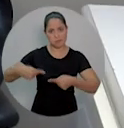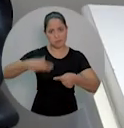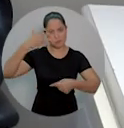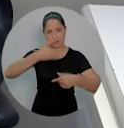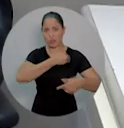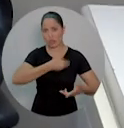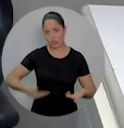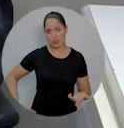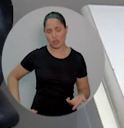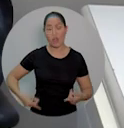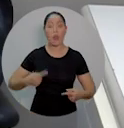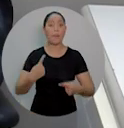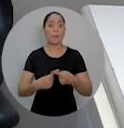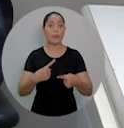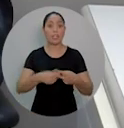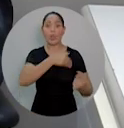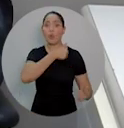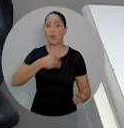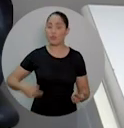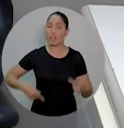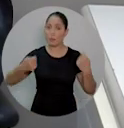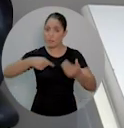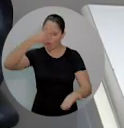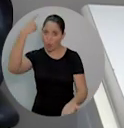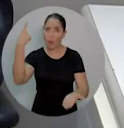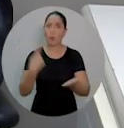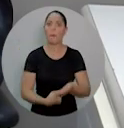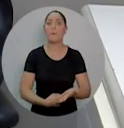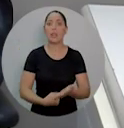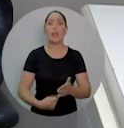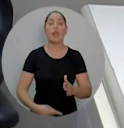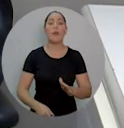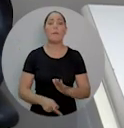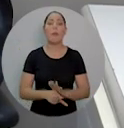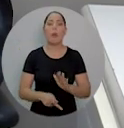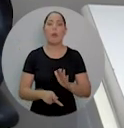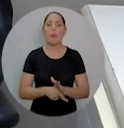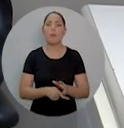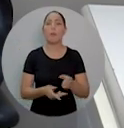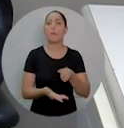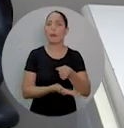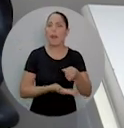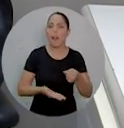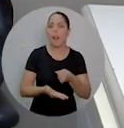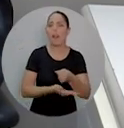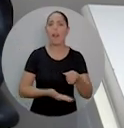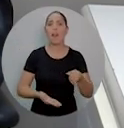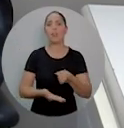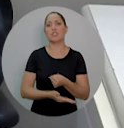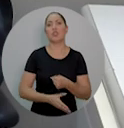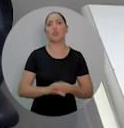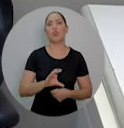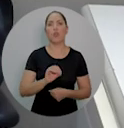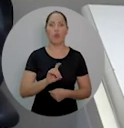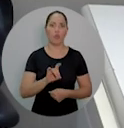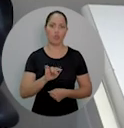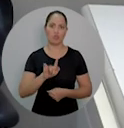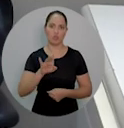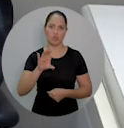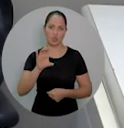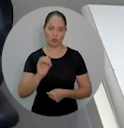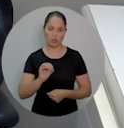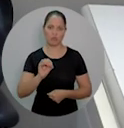que o governo cumpra com os princípios do Código, educando e fiscalizando